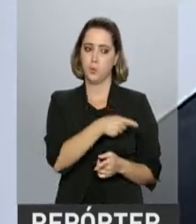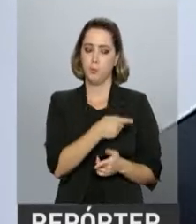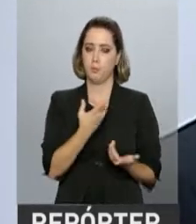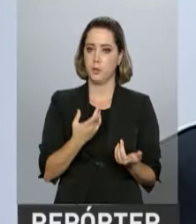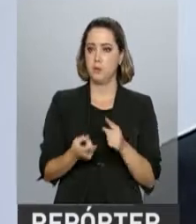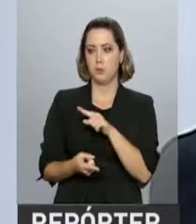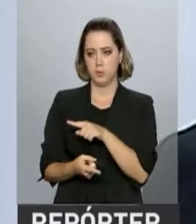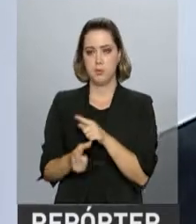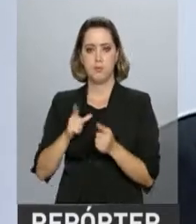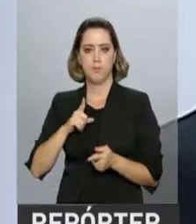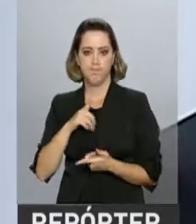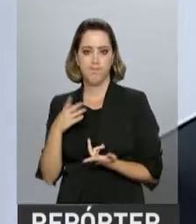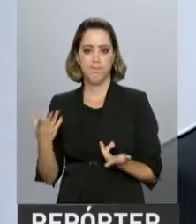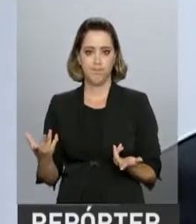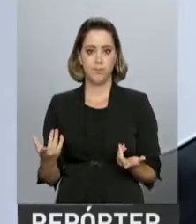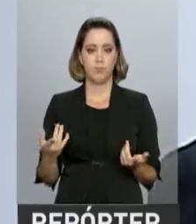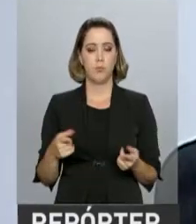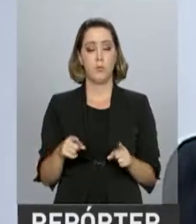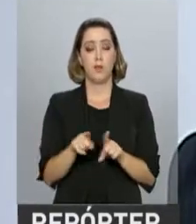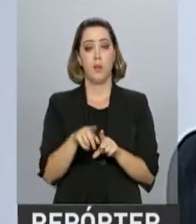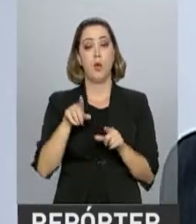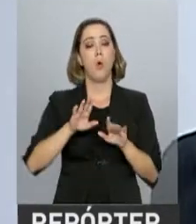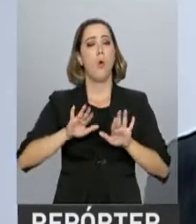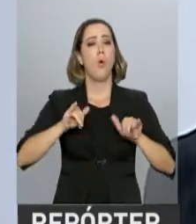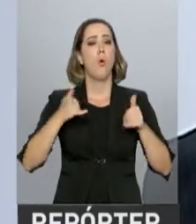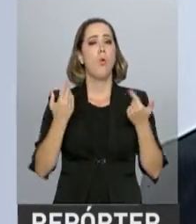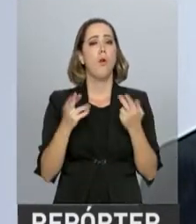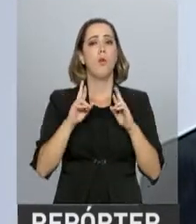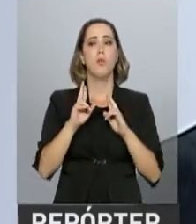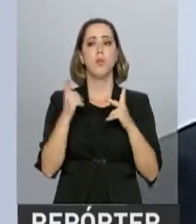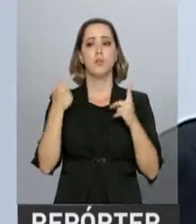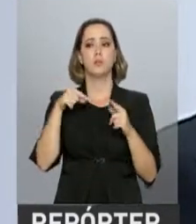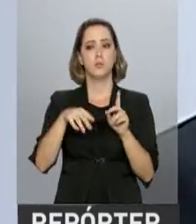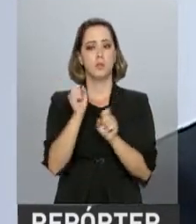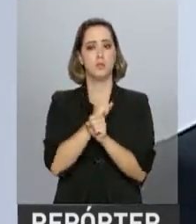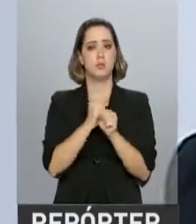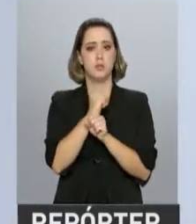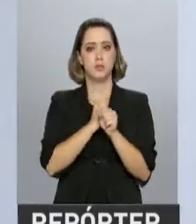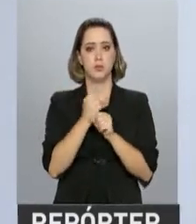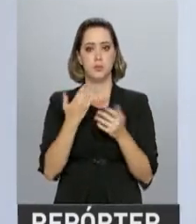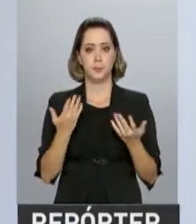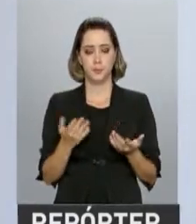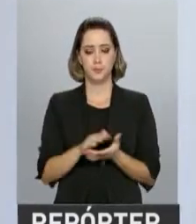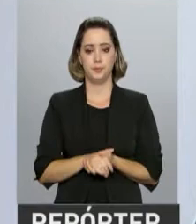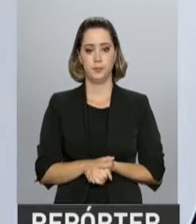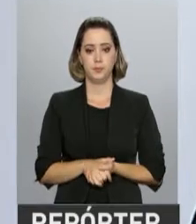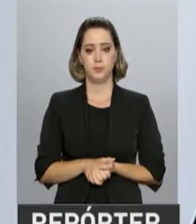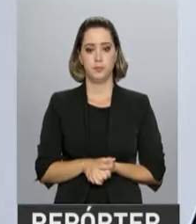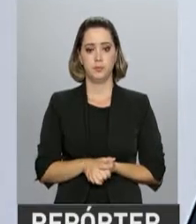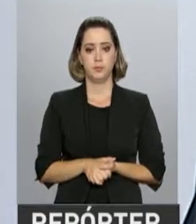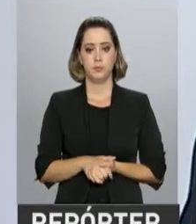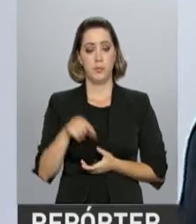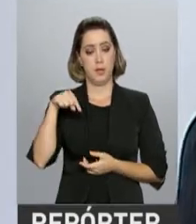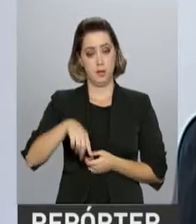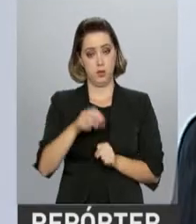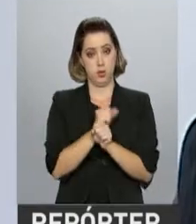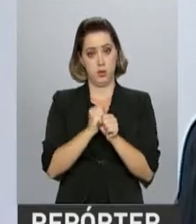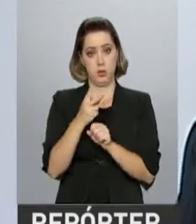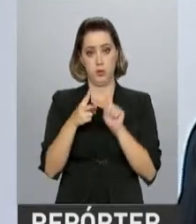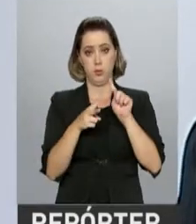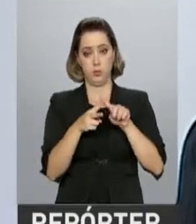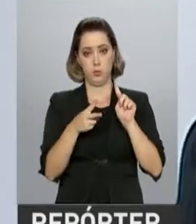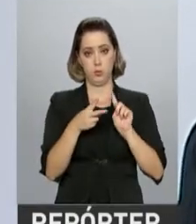da declaração do imposto de renda deste ano para os anos anteriores esse ano nós temos duas novidades a